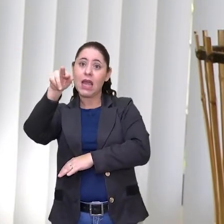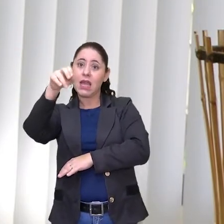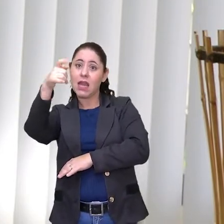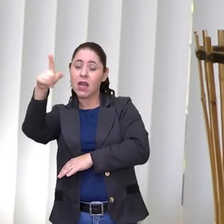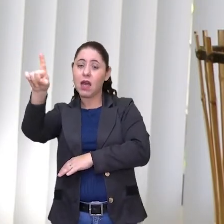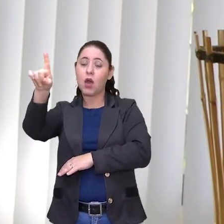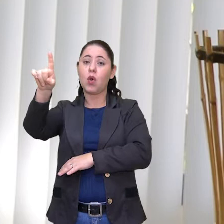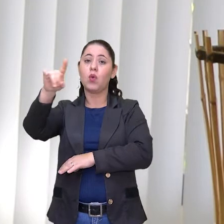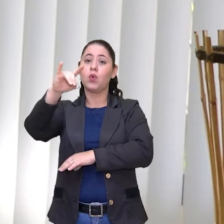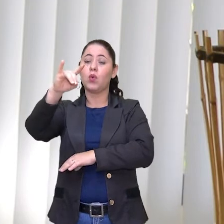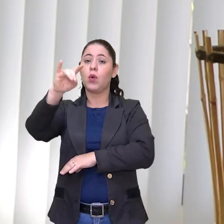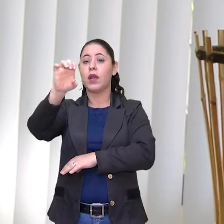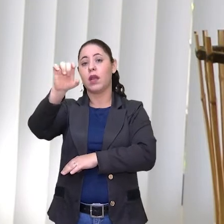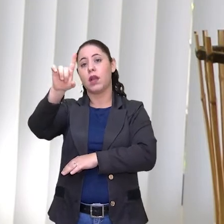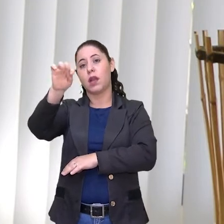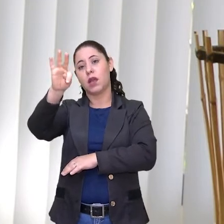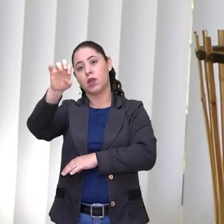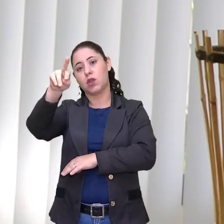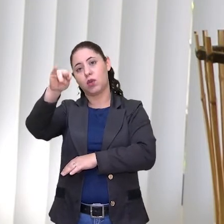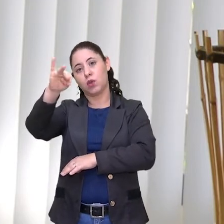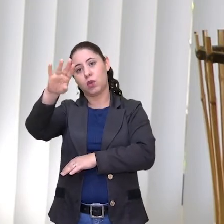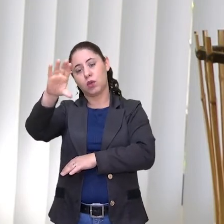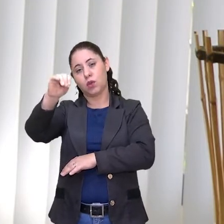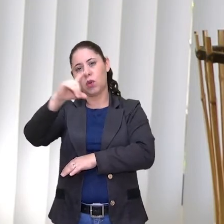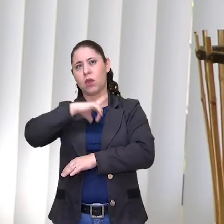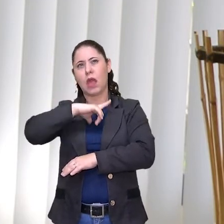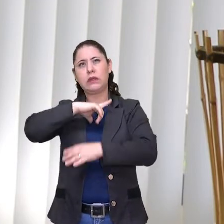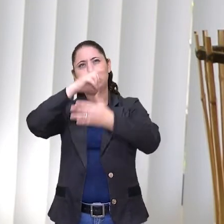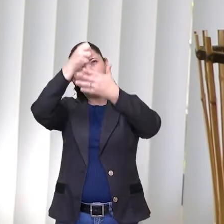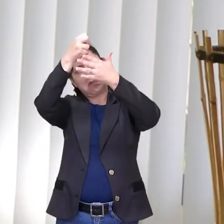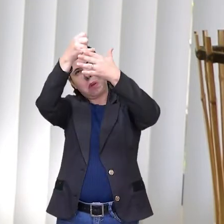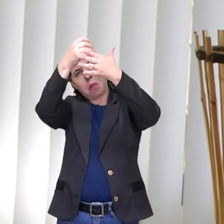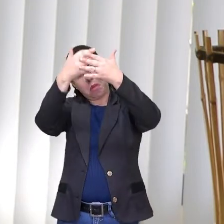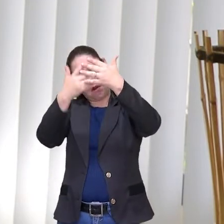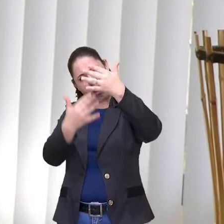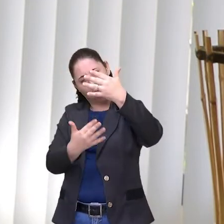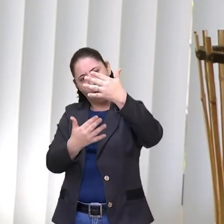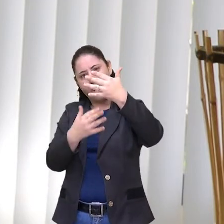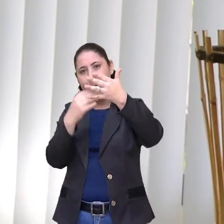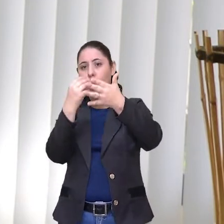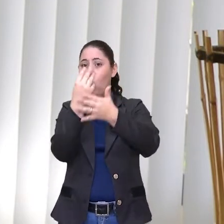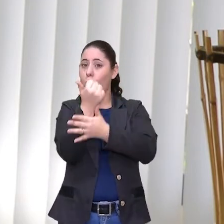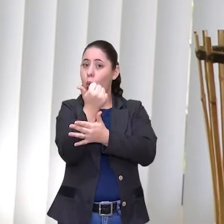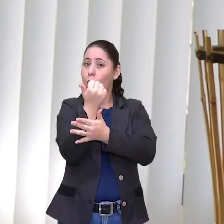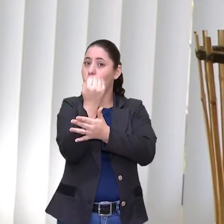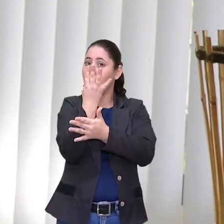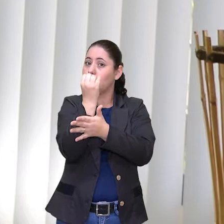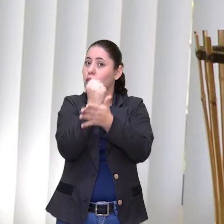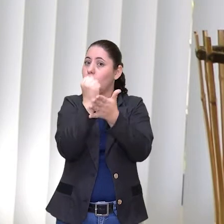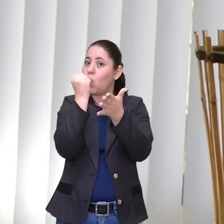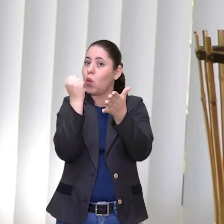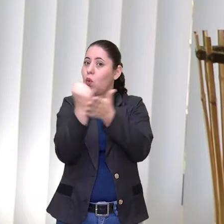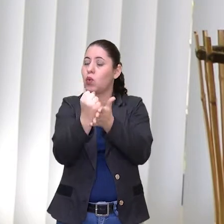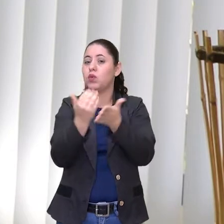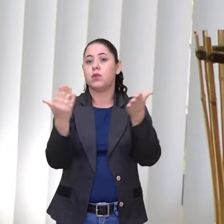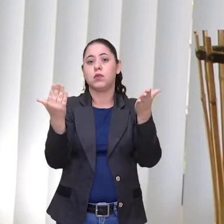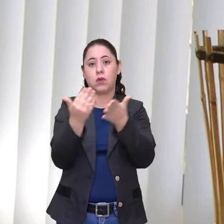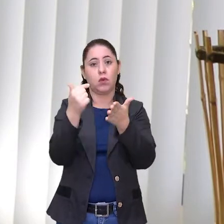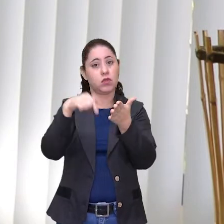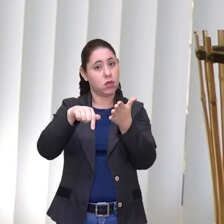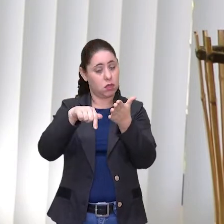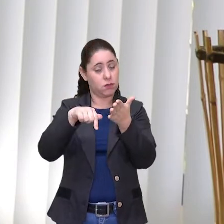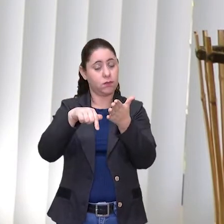www.tjms.jus.br/leilão eletrônico. Lá há o endereço de todos os leiloeiros credenciados. São 14 leiloeiros